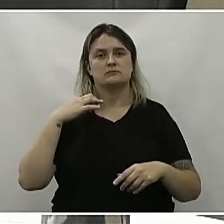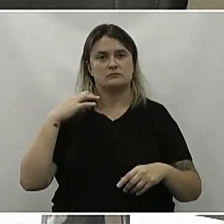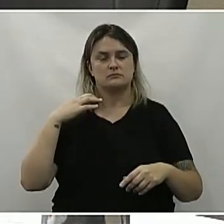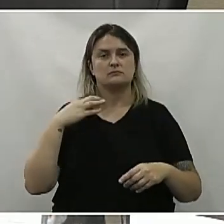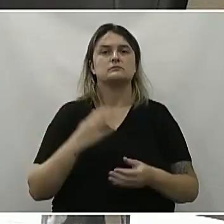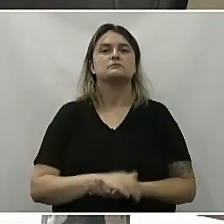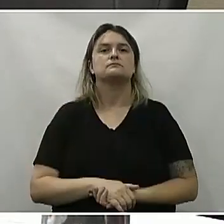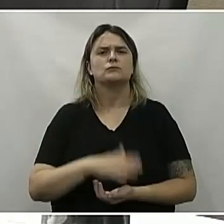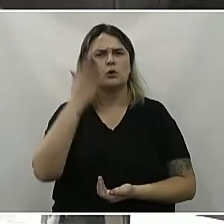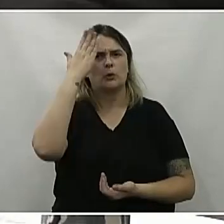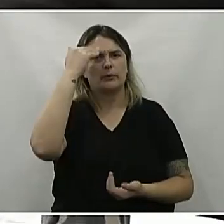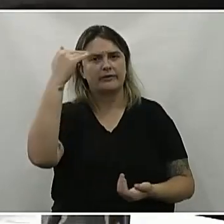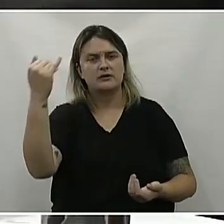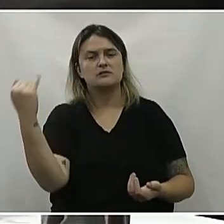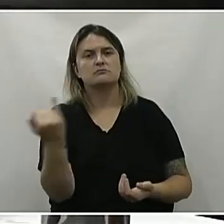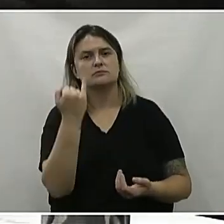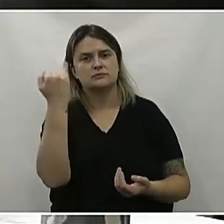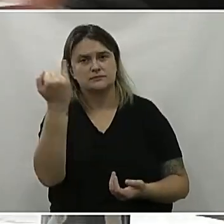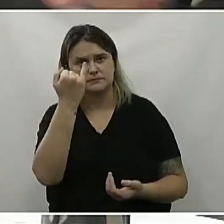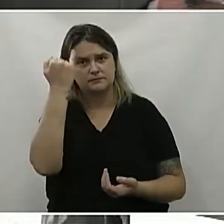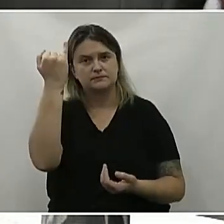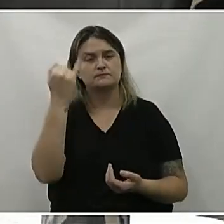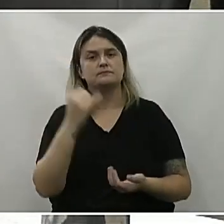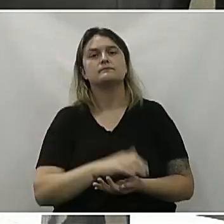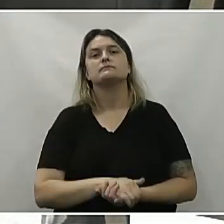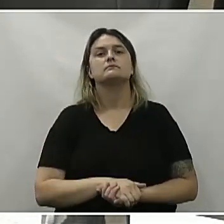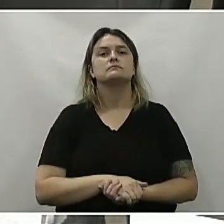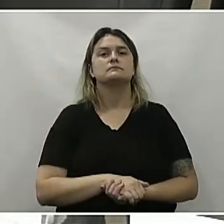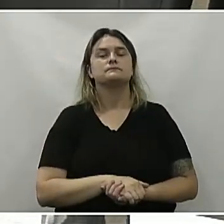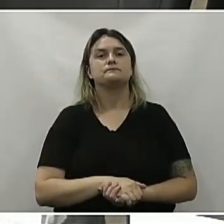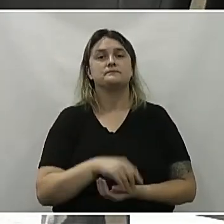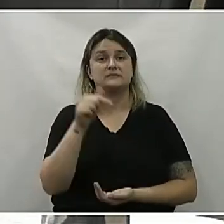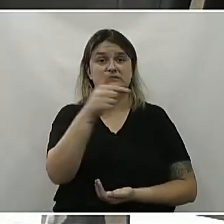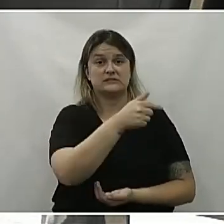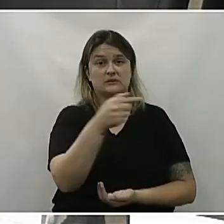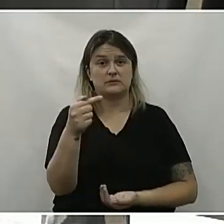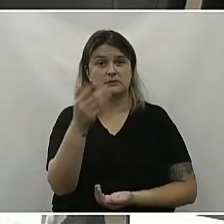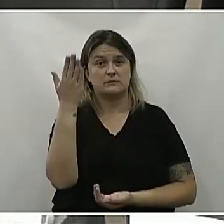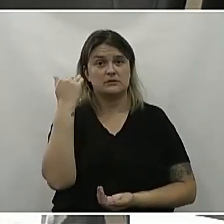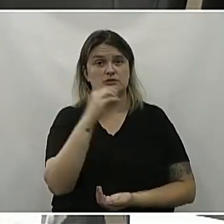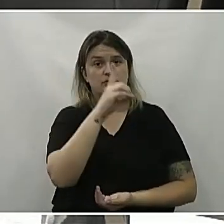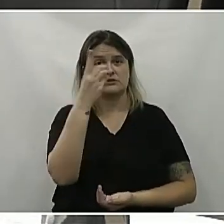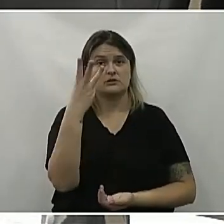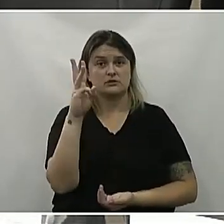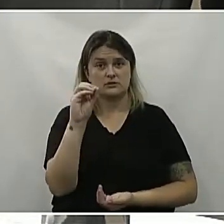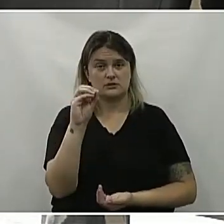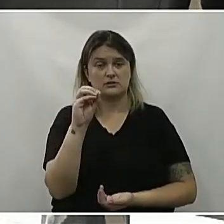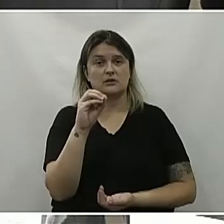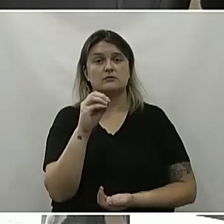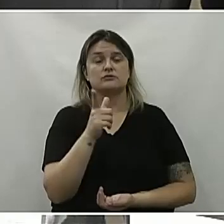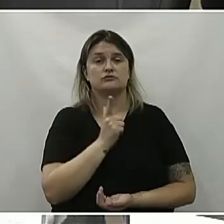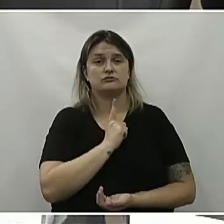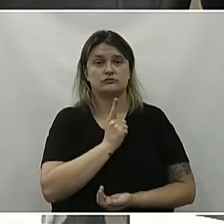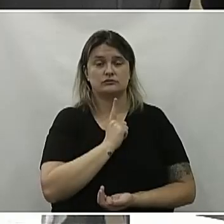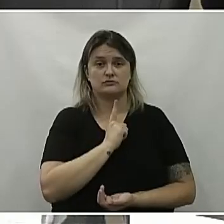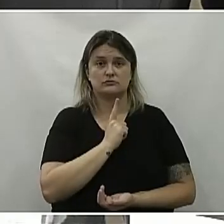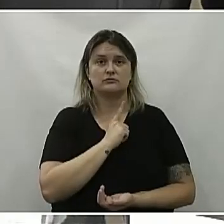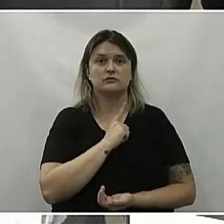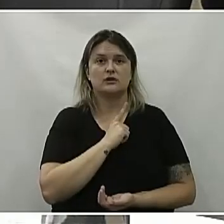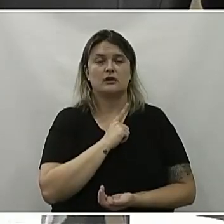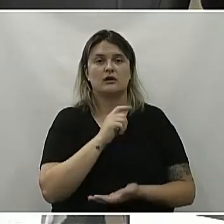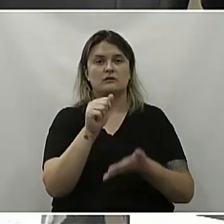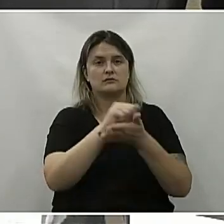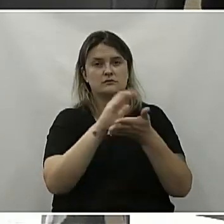essa homenagem tão importante lembrando também essa semana passada dia 30 a gente teve uma